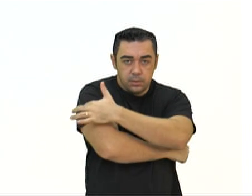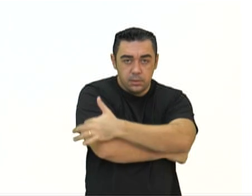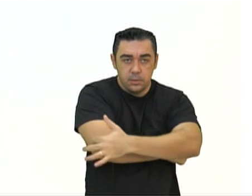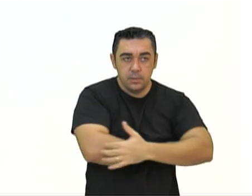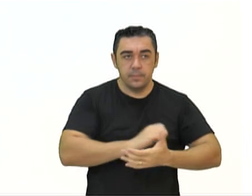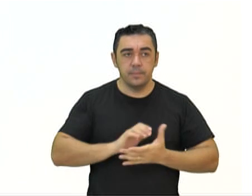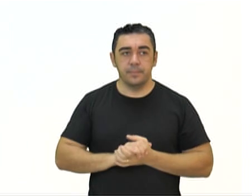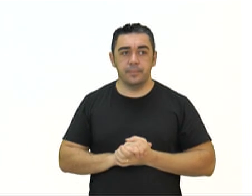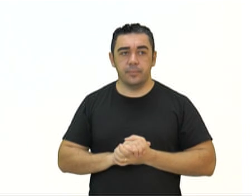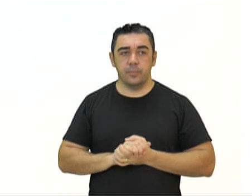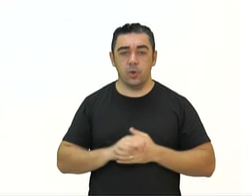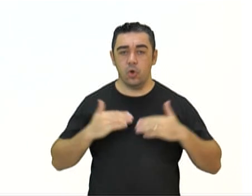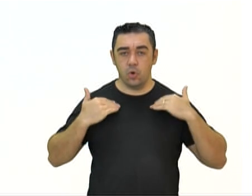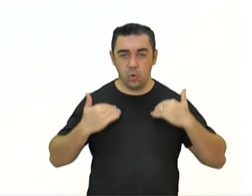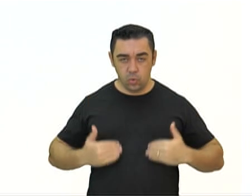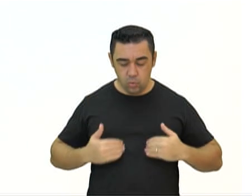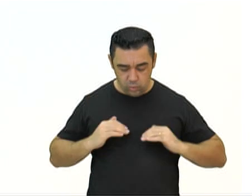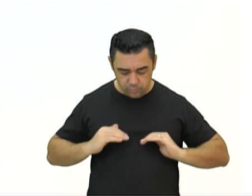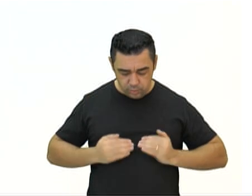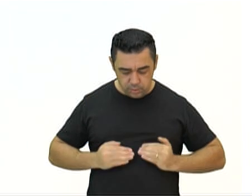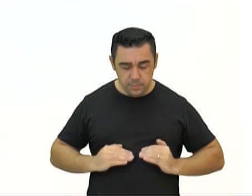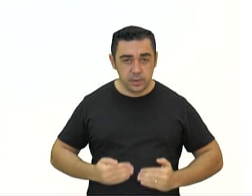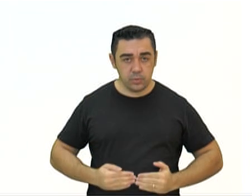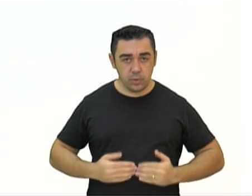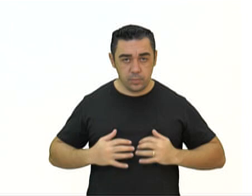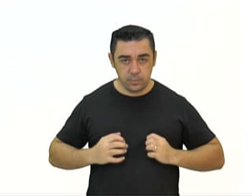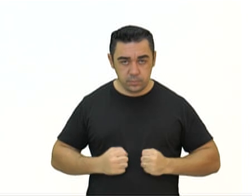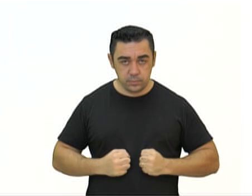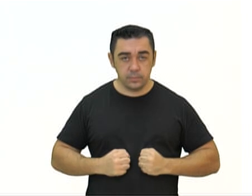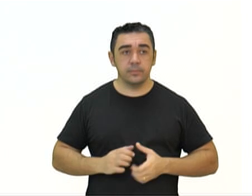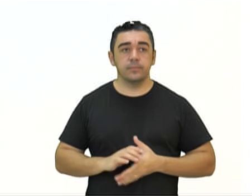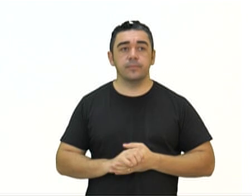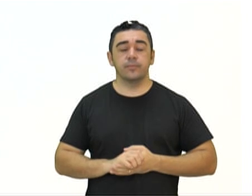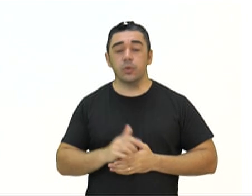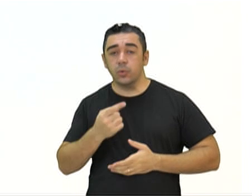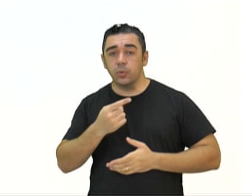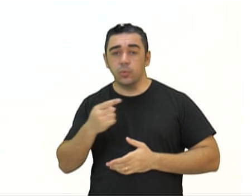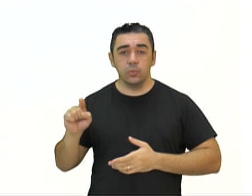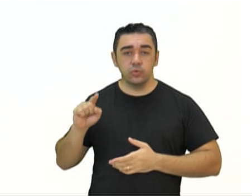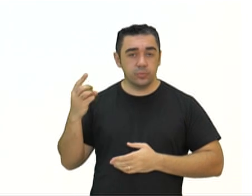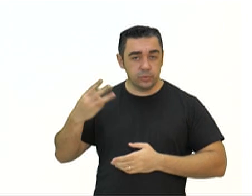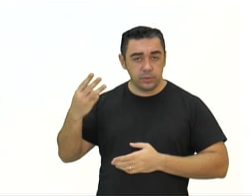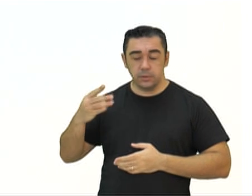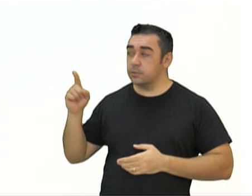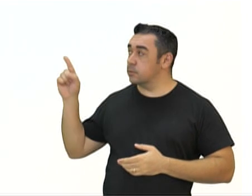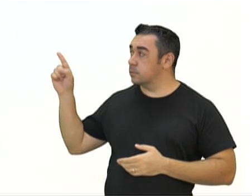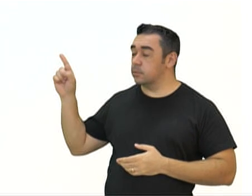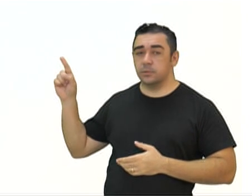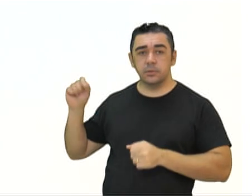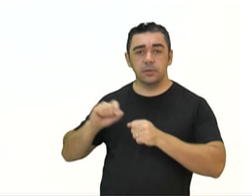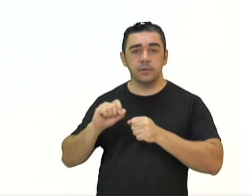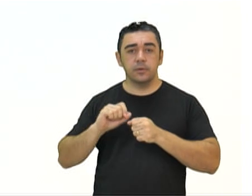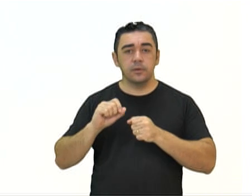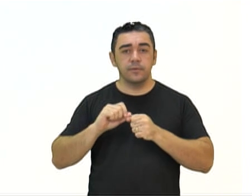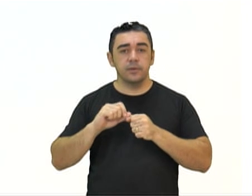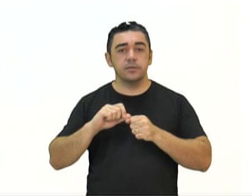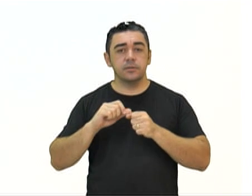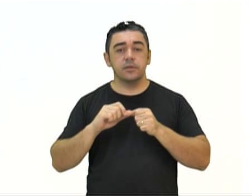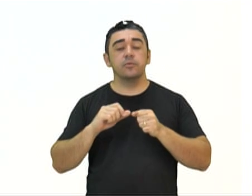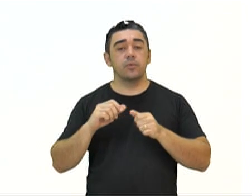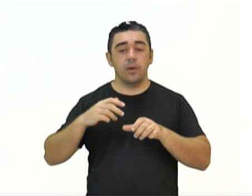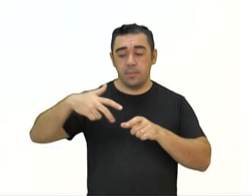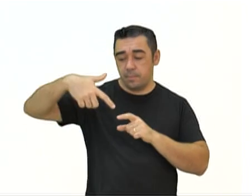trabalhando toda a questão abdominal, ó, veja no movimento. E aqui, que está paradinho, ó, está trabalhando o quadríceps da coxa.